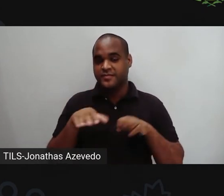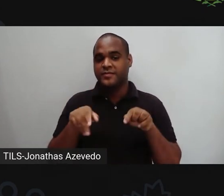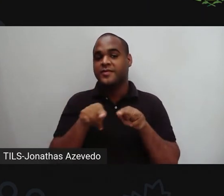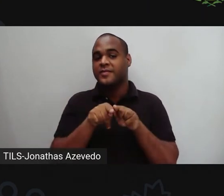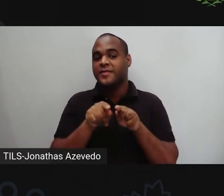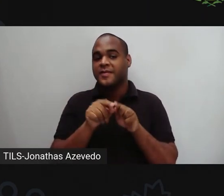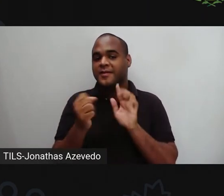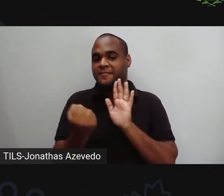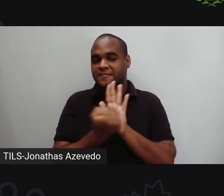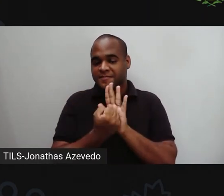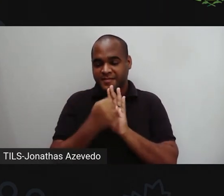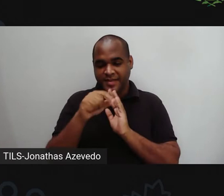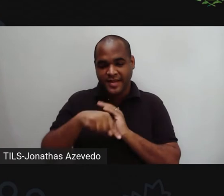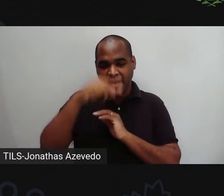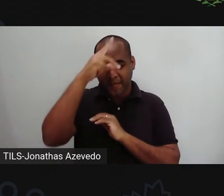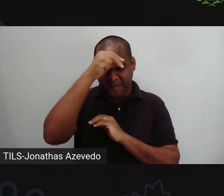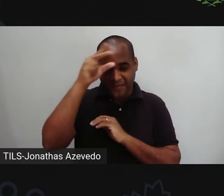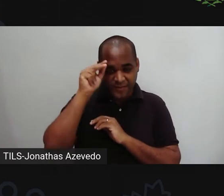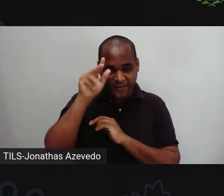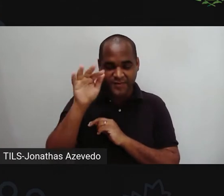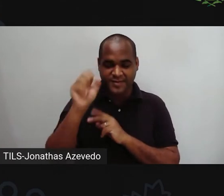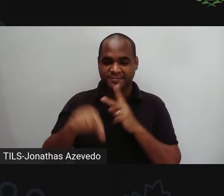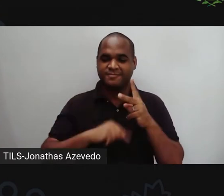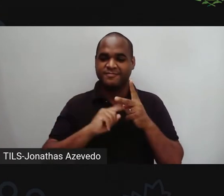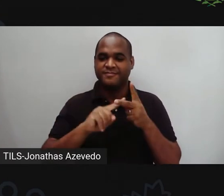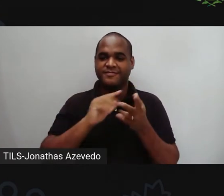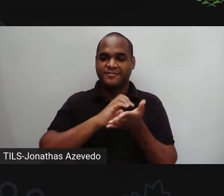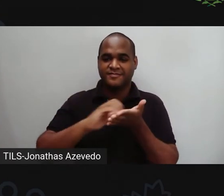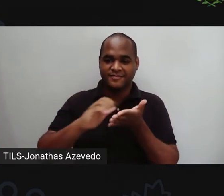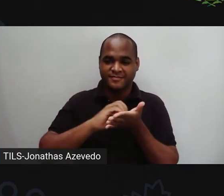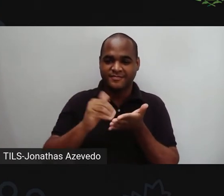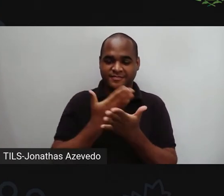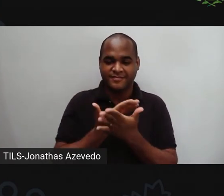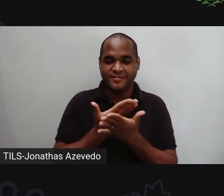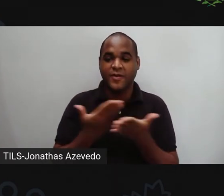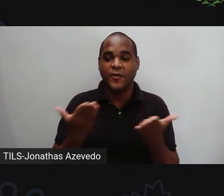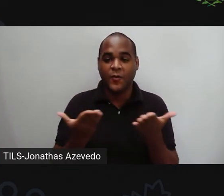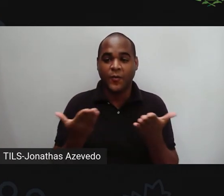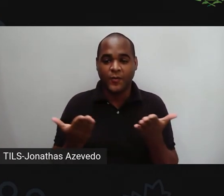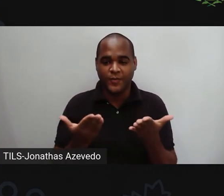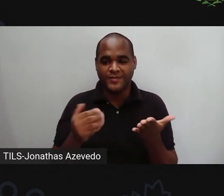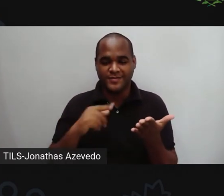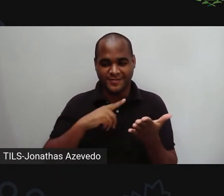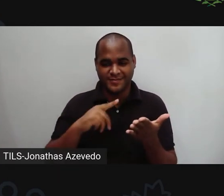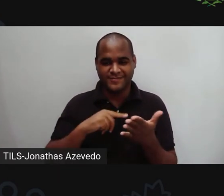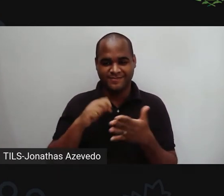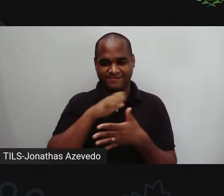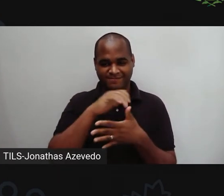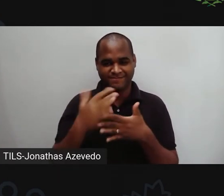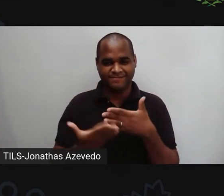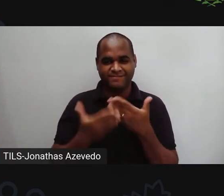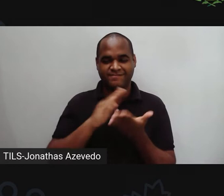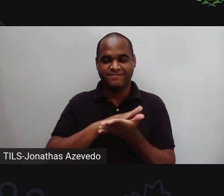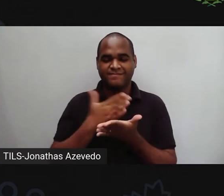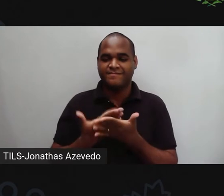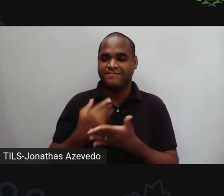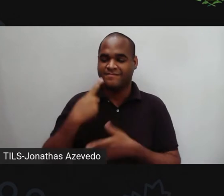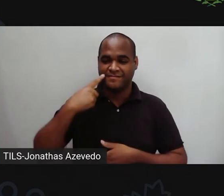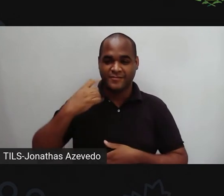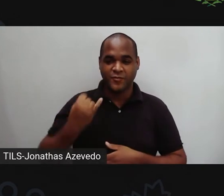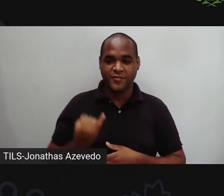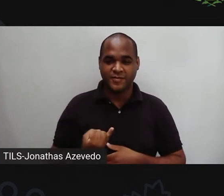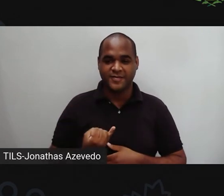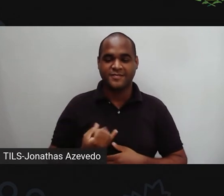da Prefeitura Municipal de Feira de Santana e da Secretaria Municipal de Educação. E na nossa aula de hoje nós temos a participação do nosso